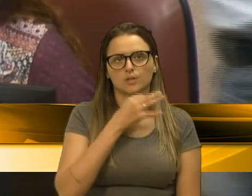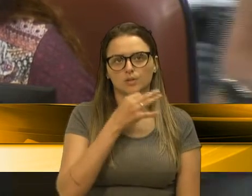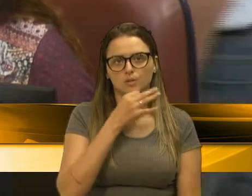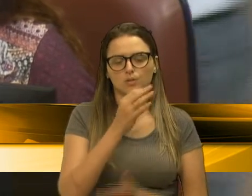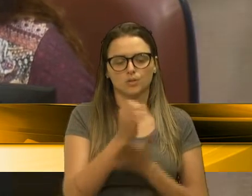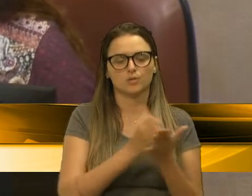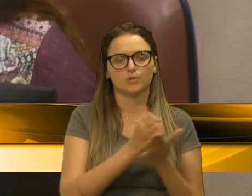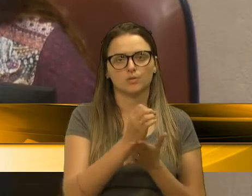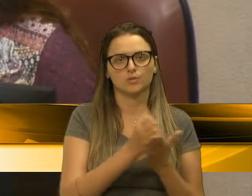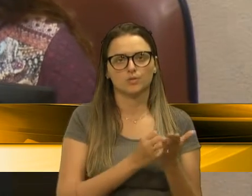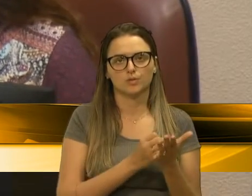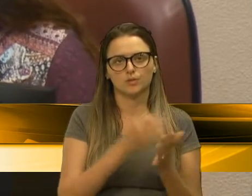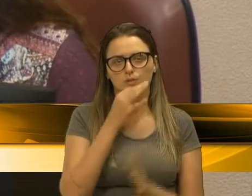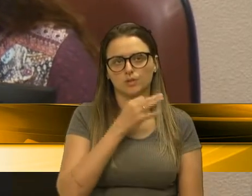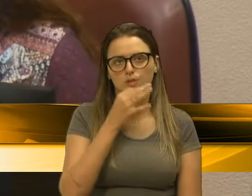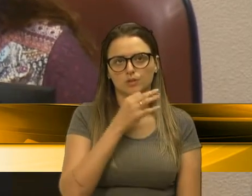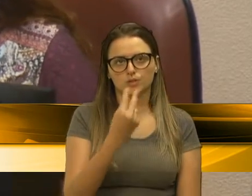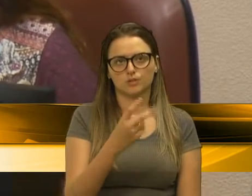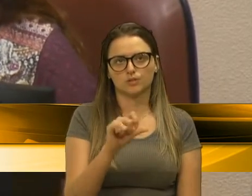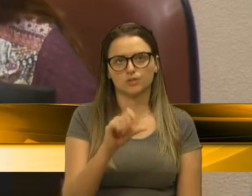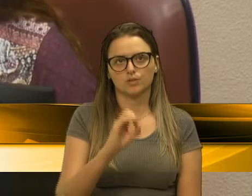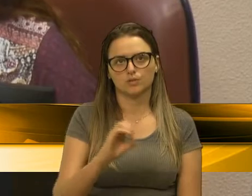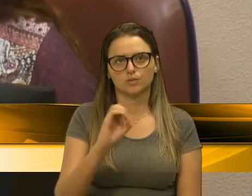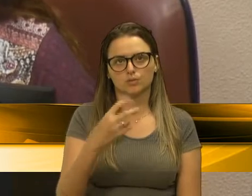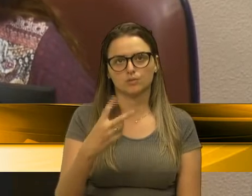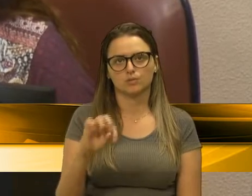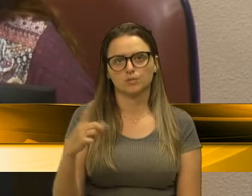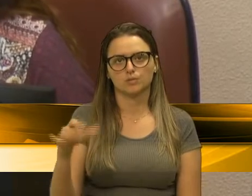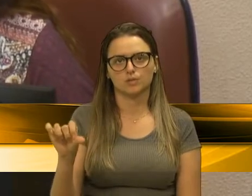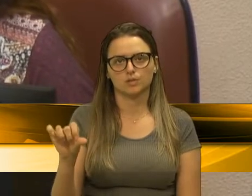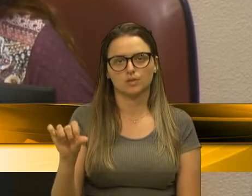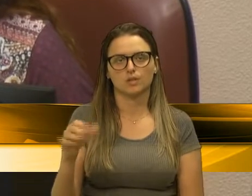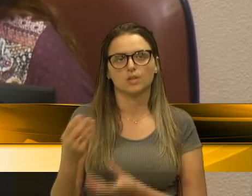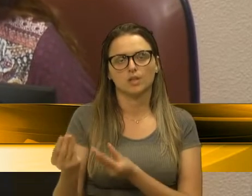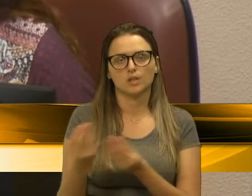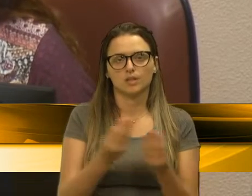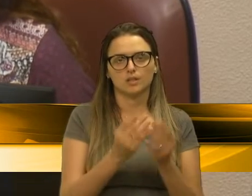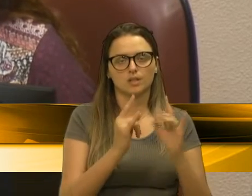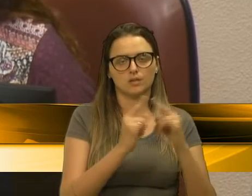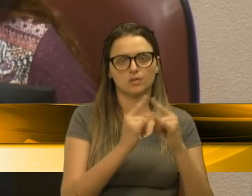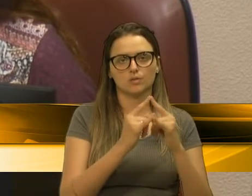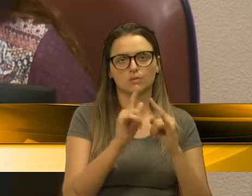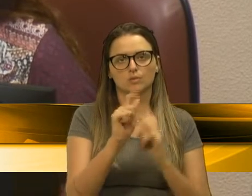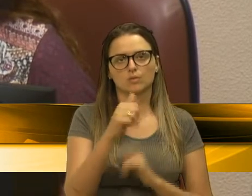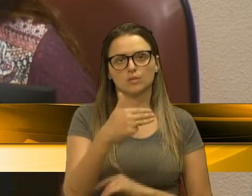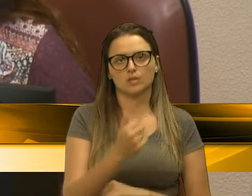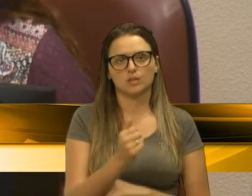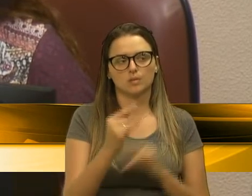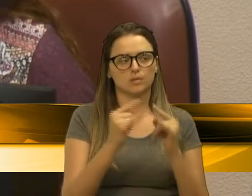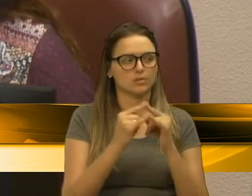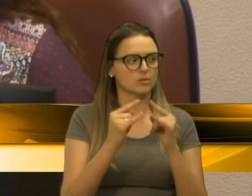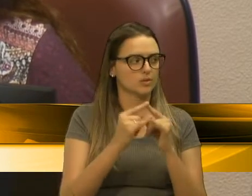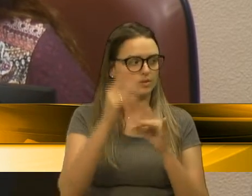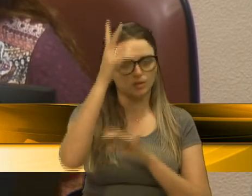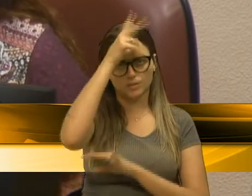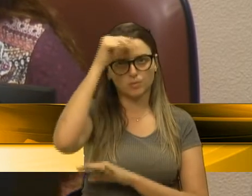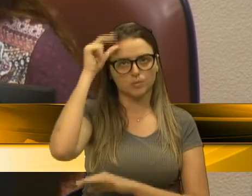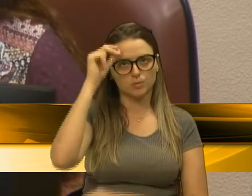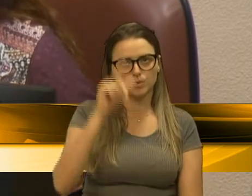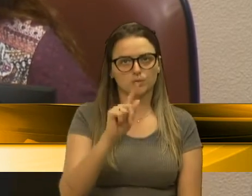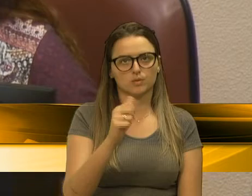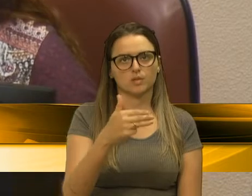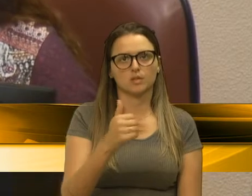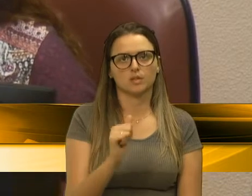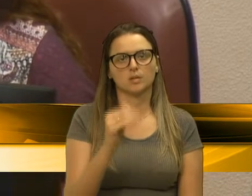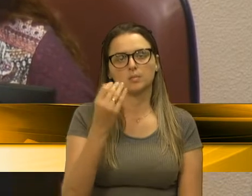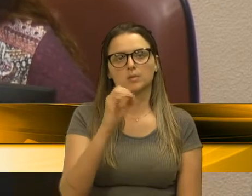Caxias, ofício. Caxias do Sul, 29 de outubro de 2019, ao Instituto Gama de Assessoria a Órgãos Públicos, IGAN, Porto